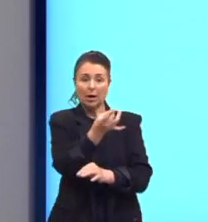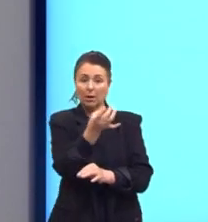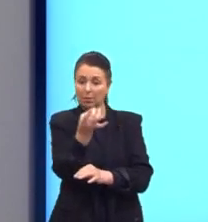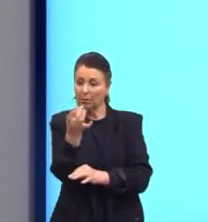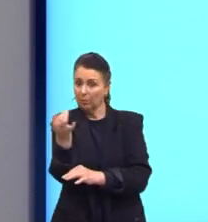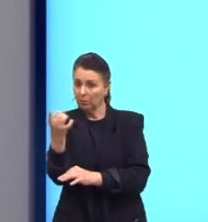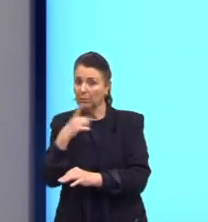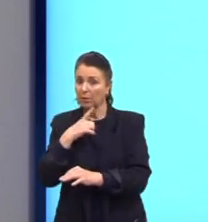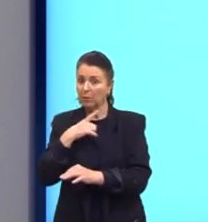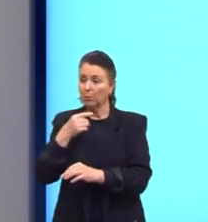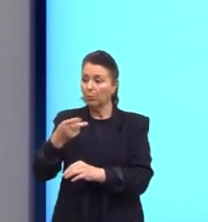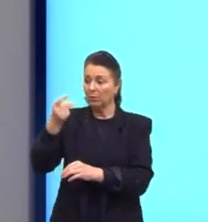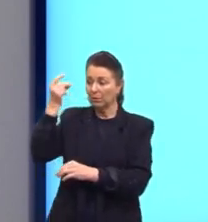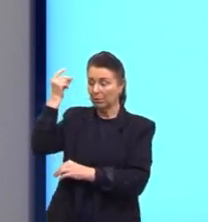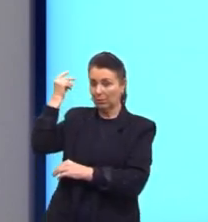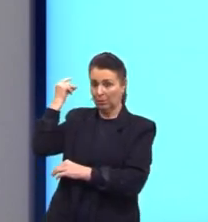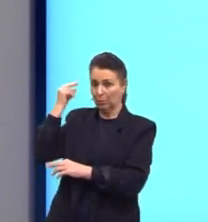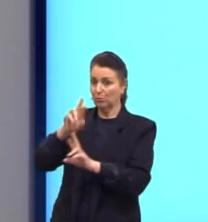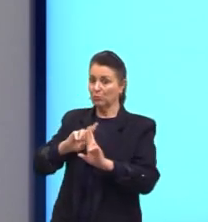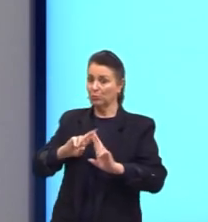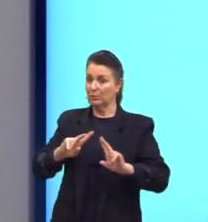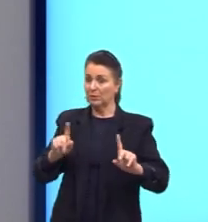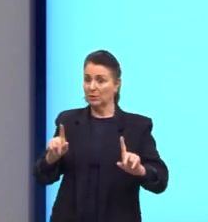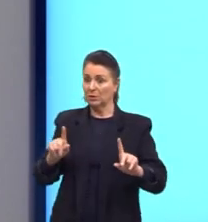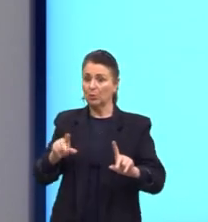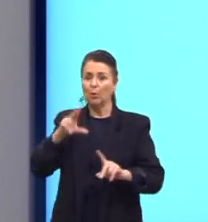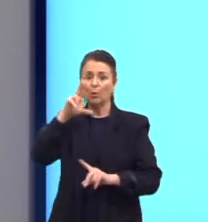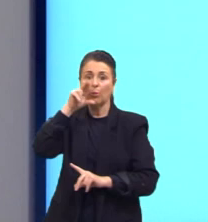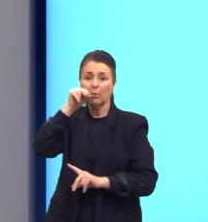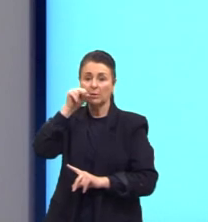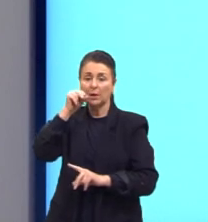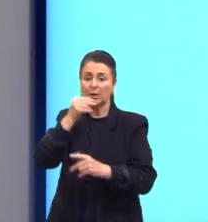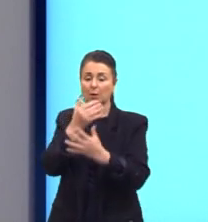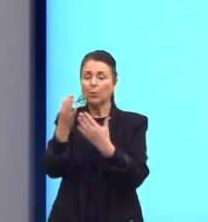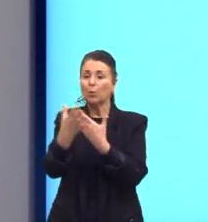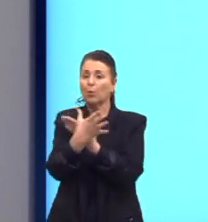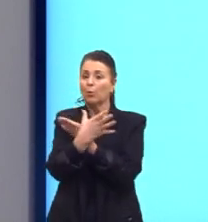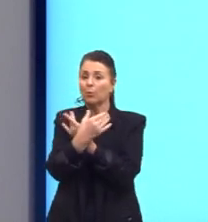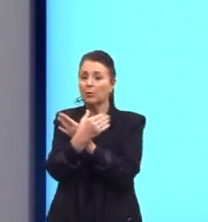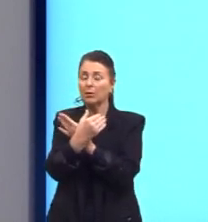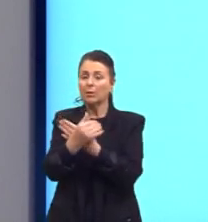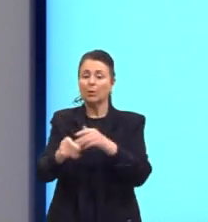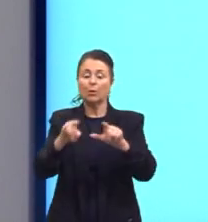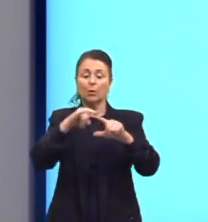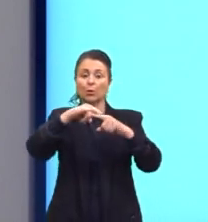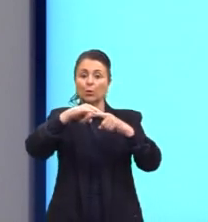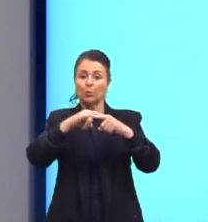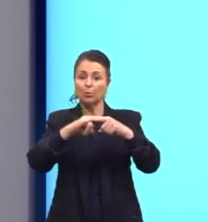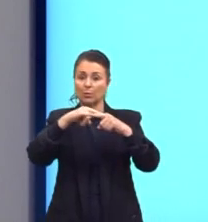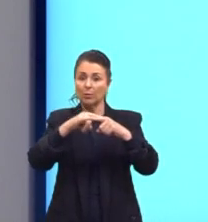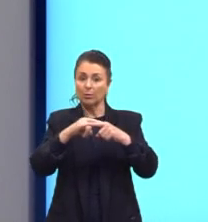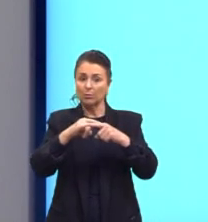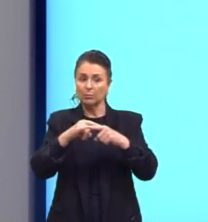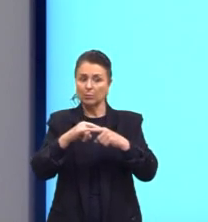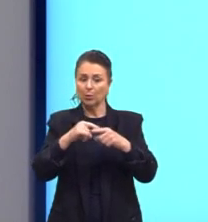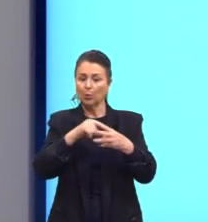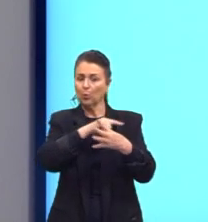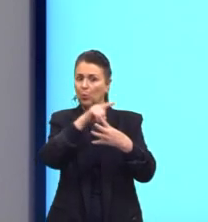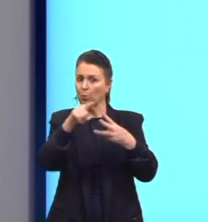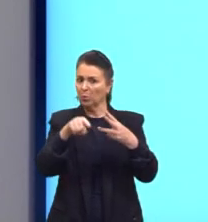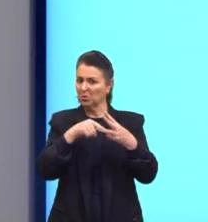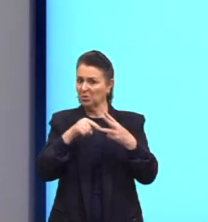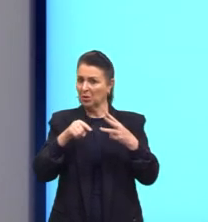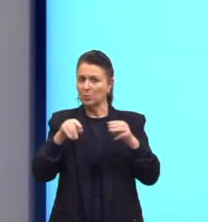ancestral então um pássaro a borboleta eo morcego eles vão né